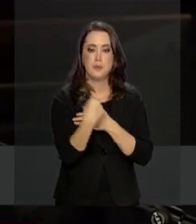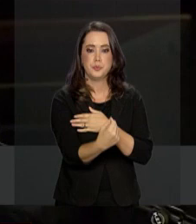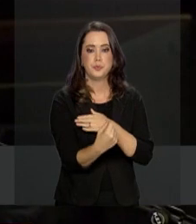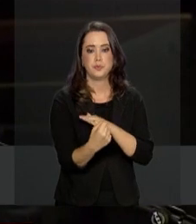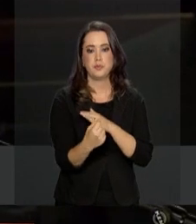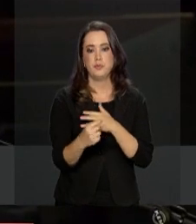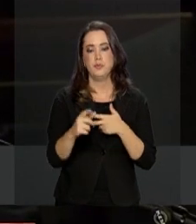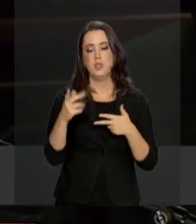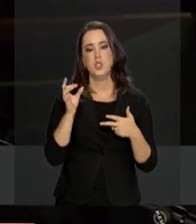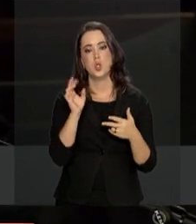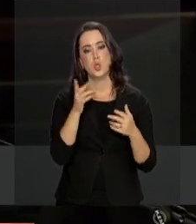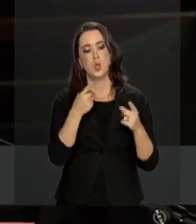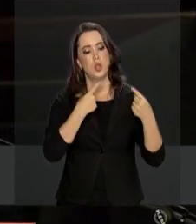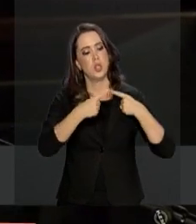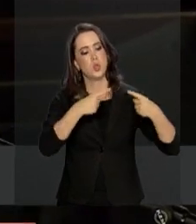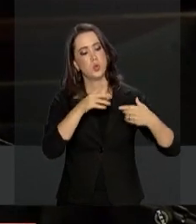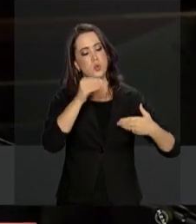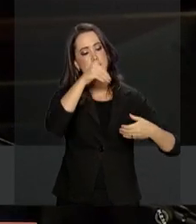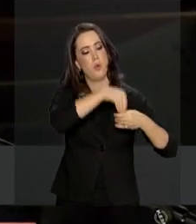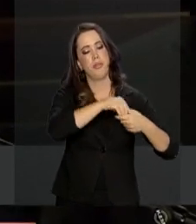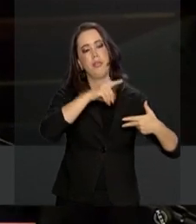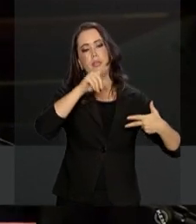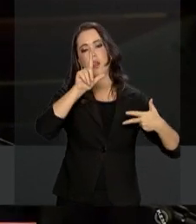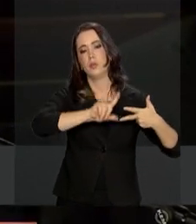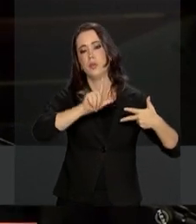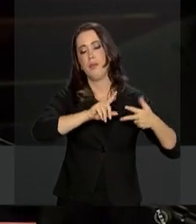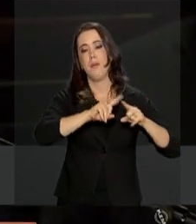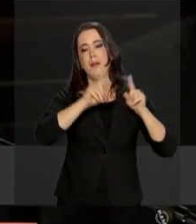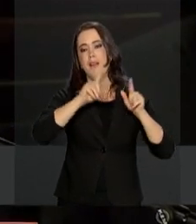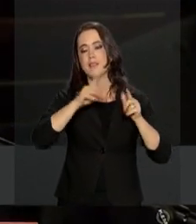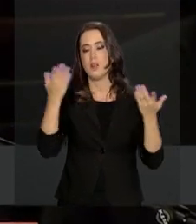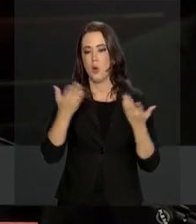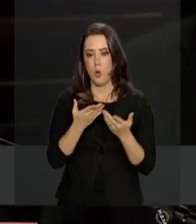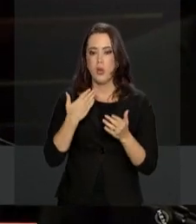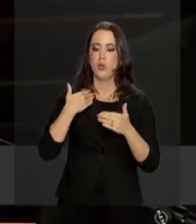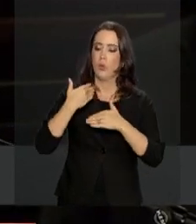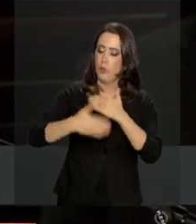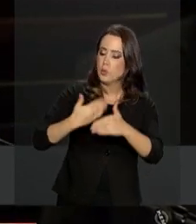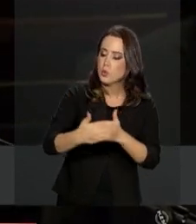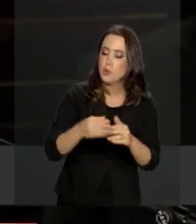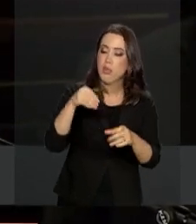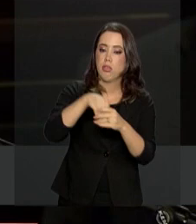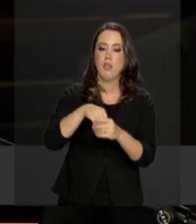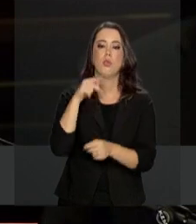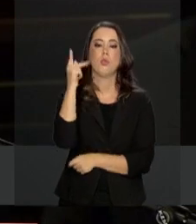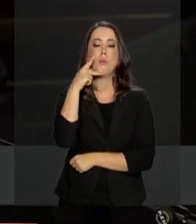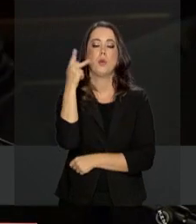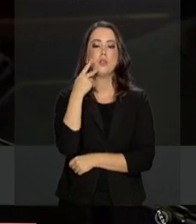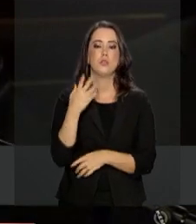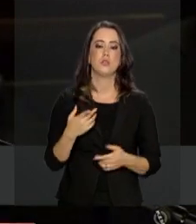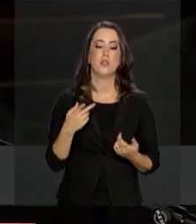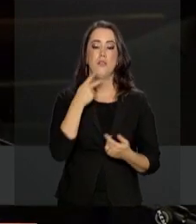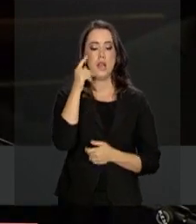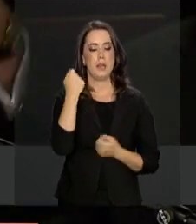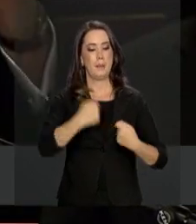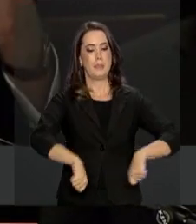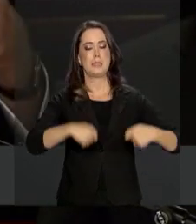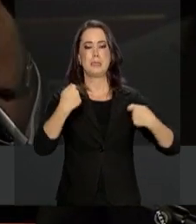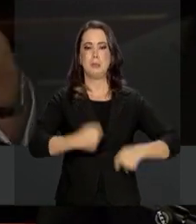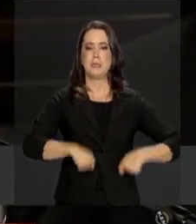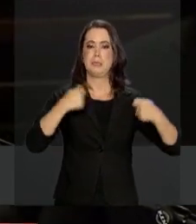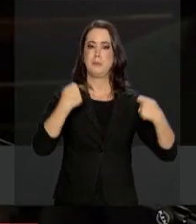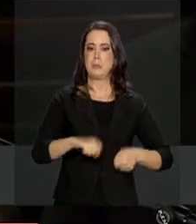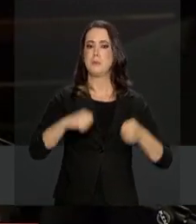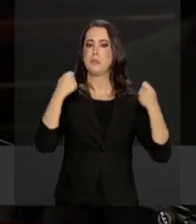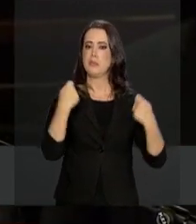legislativa mas não saiu da pauta política do país tanto não saiu que o que mais se fala agora é da necessidade da imperiosidade